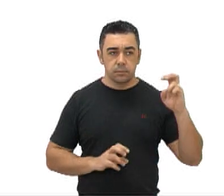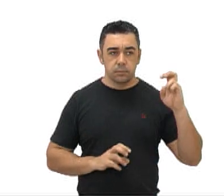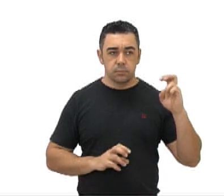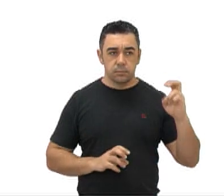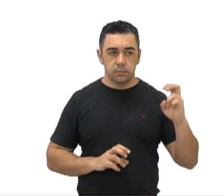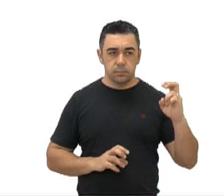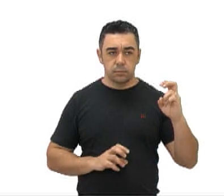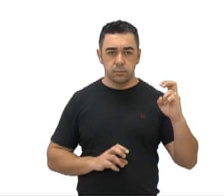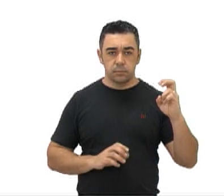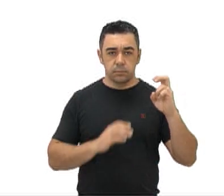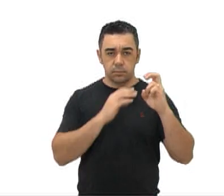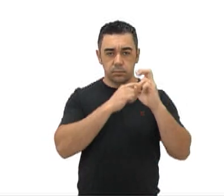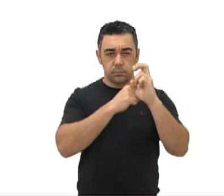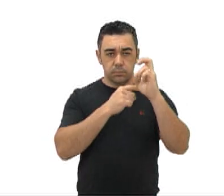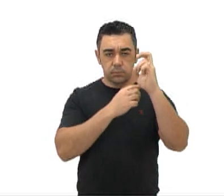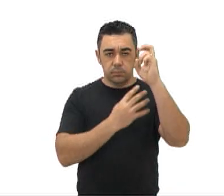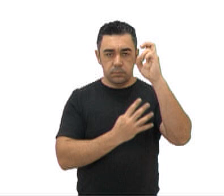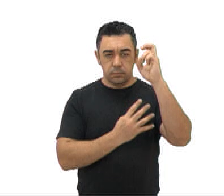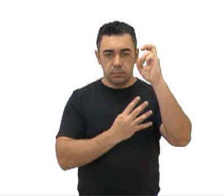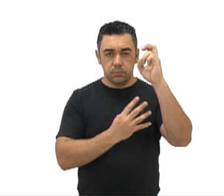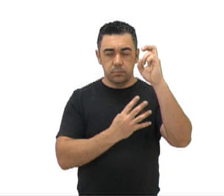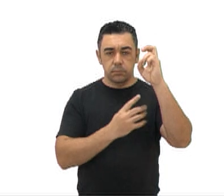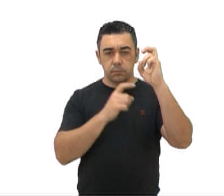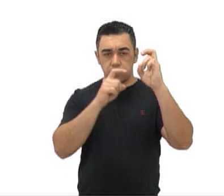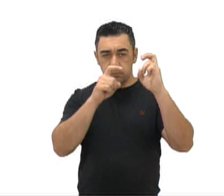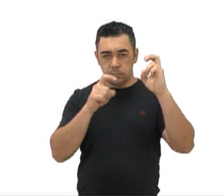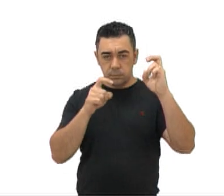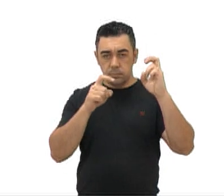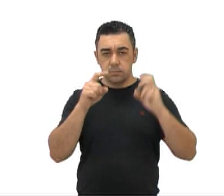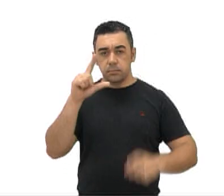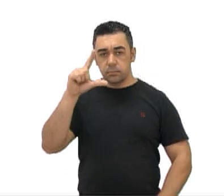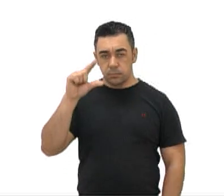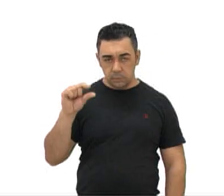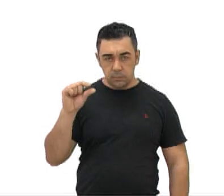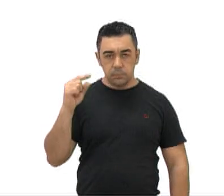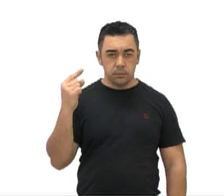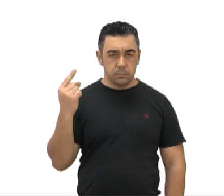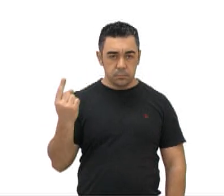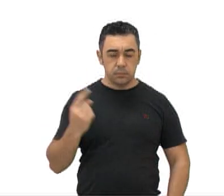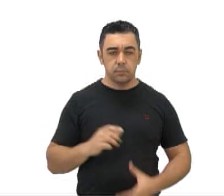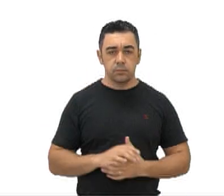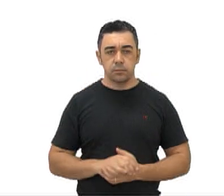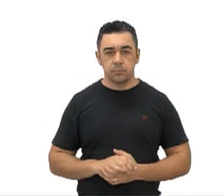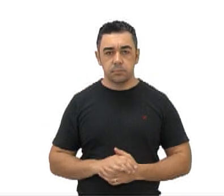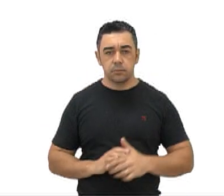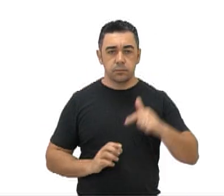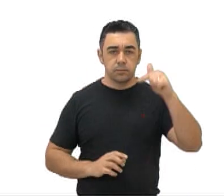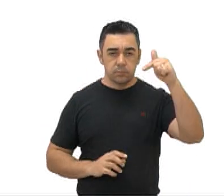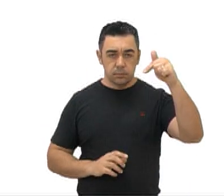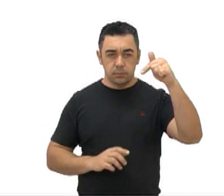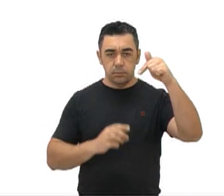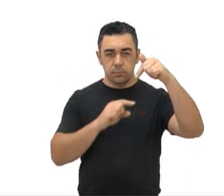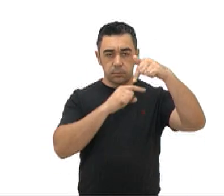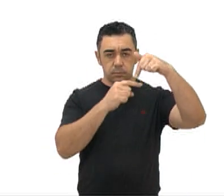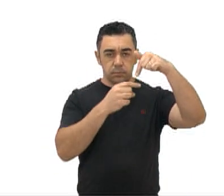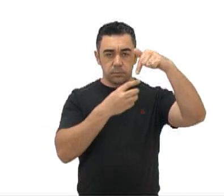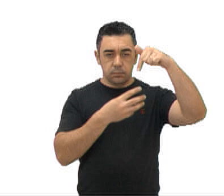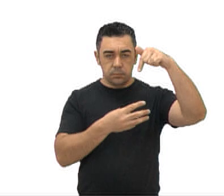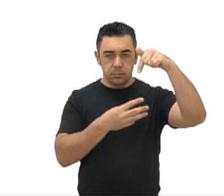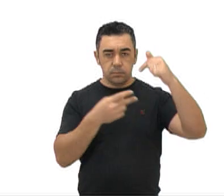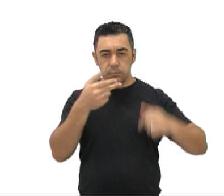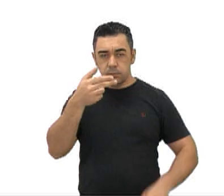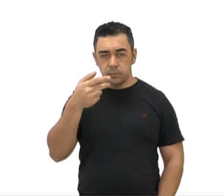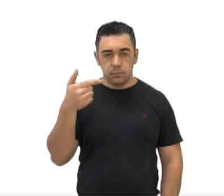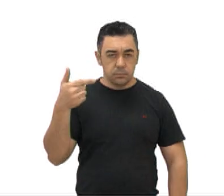5/4 de um número X é menor que 1. E 7/3 de um número é igual a